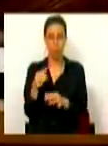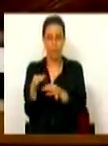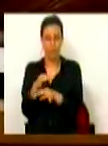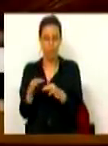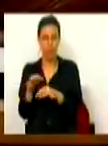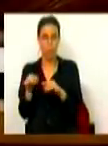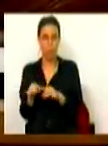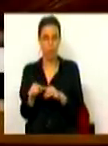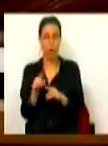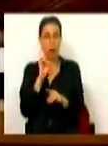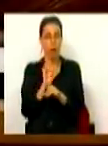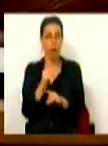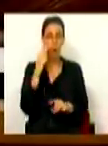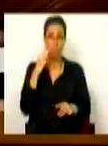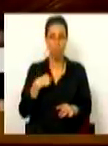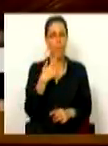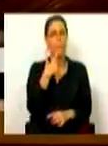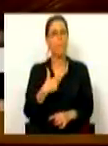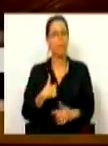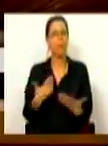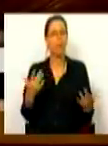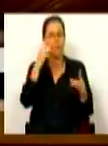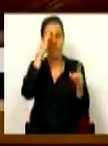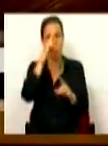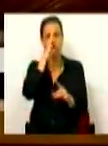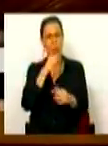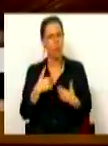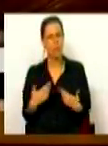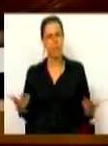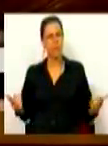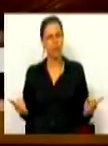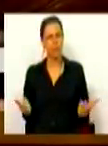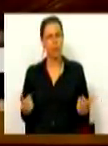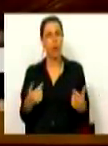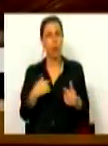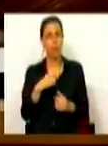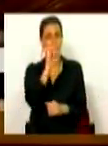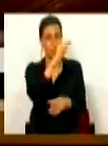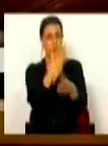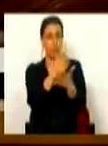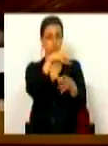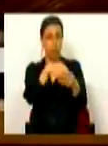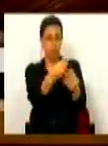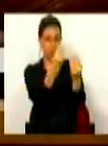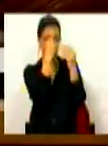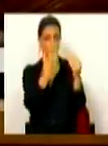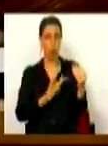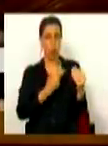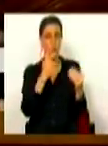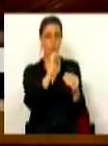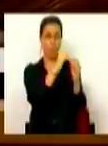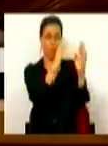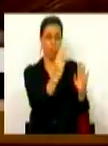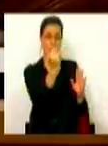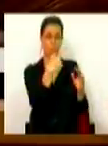molecular, que quando me viu perguntou: professor, não se lembra de mim? Formei-me na sua escola e doutorei-me no seu